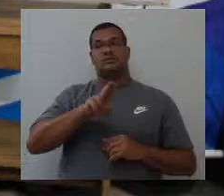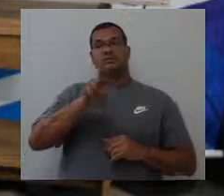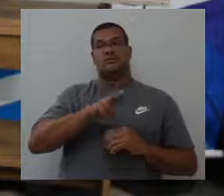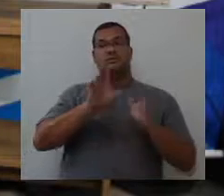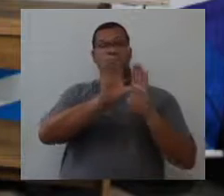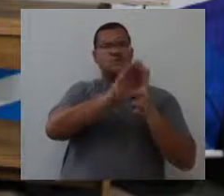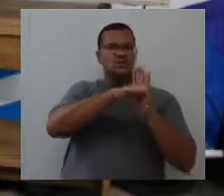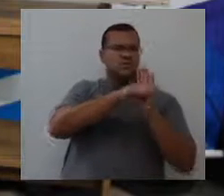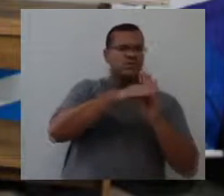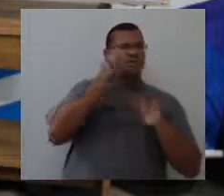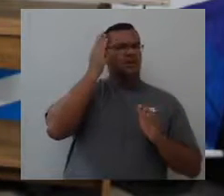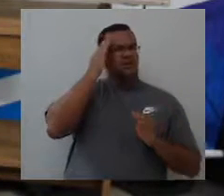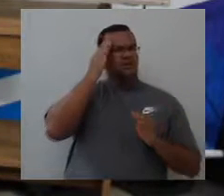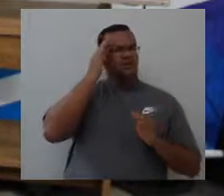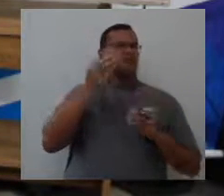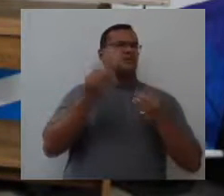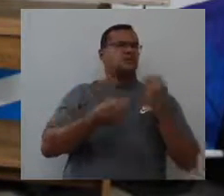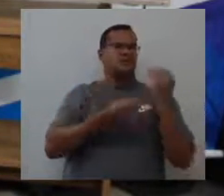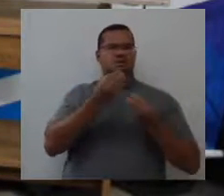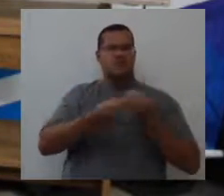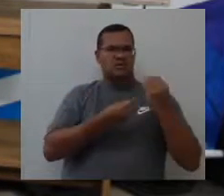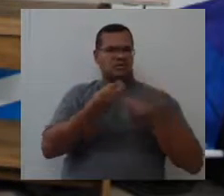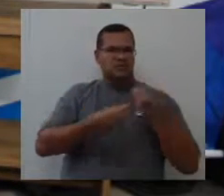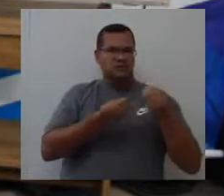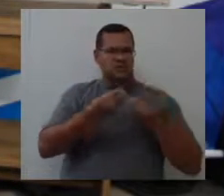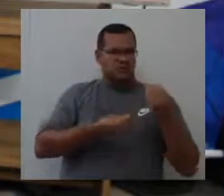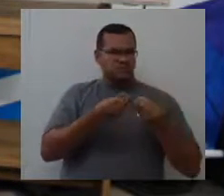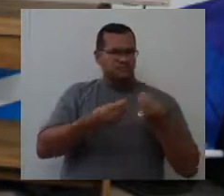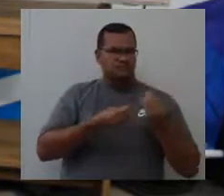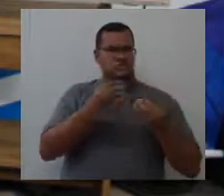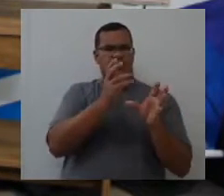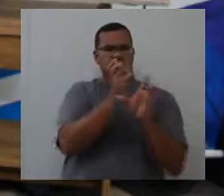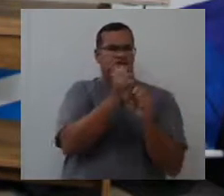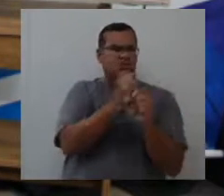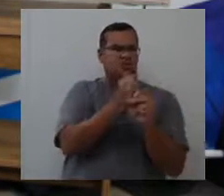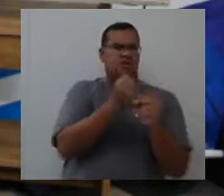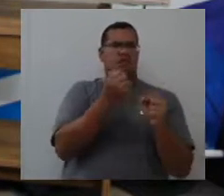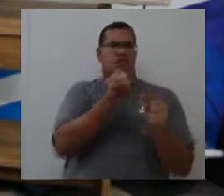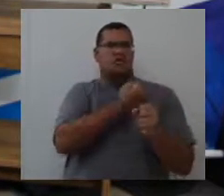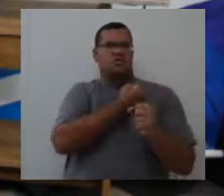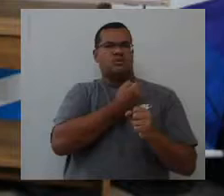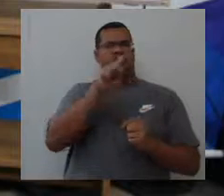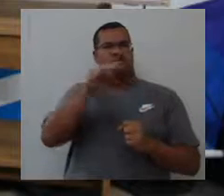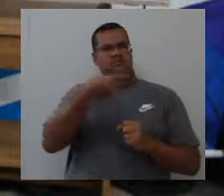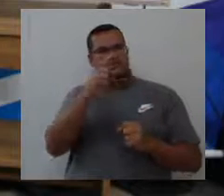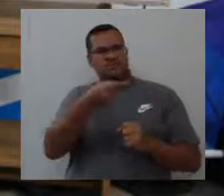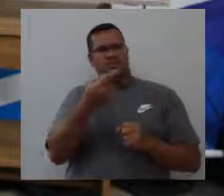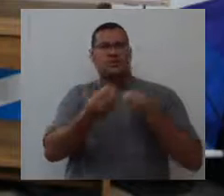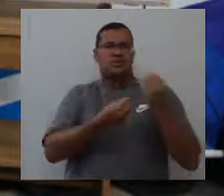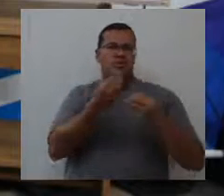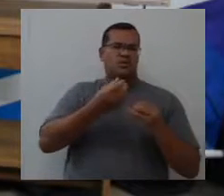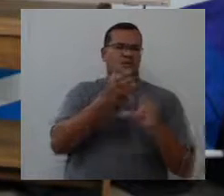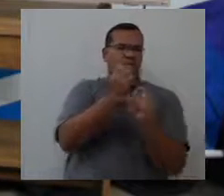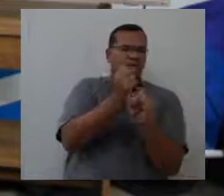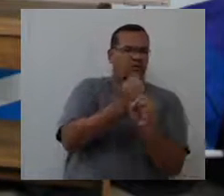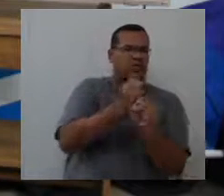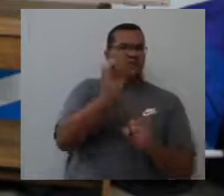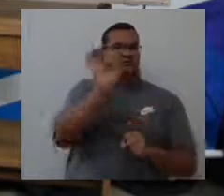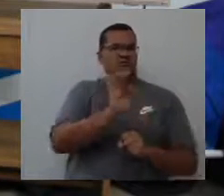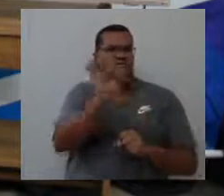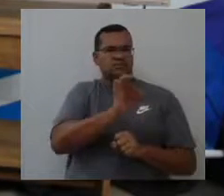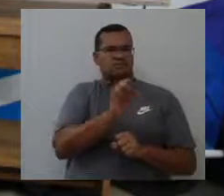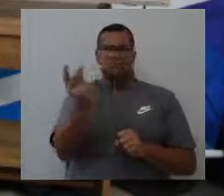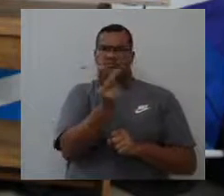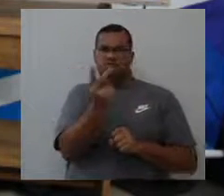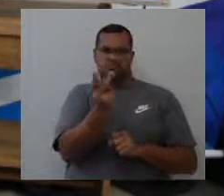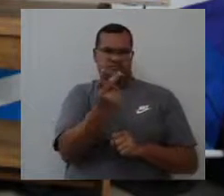conceito para entender essa abordagem de que como calcular o número decimal como calcular uma porcentagem a partir de uma razão entre